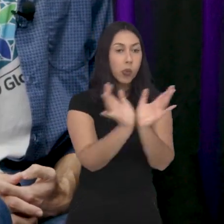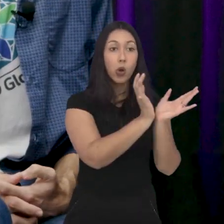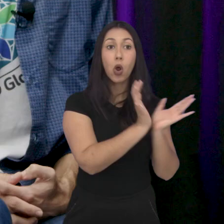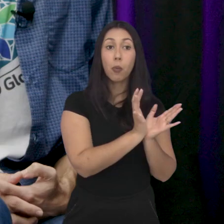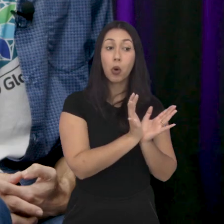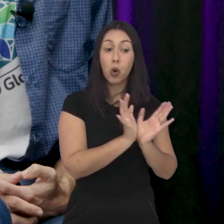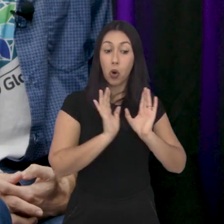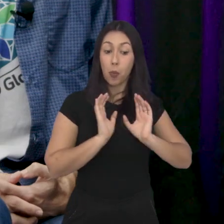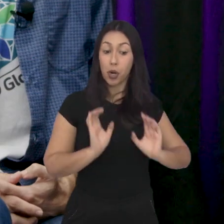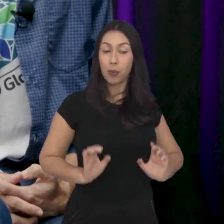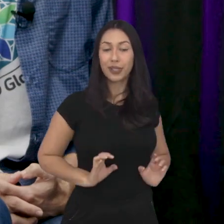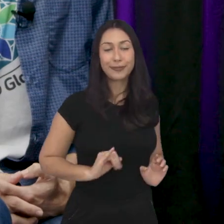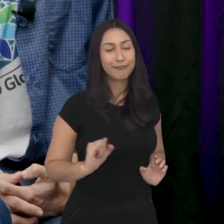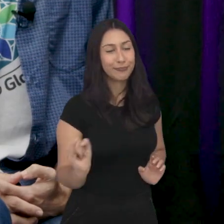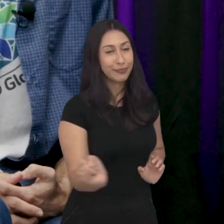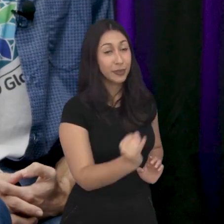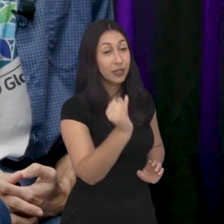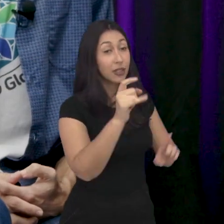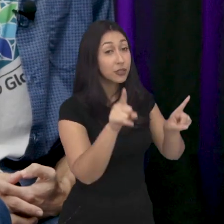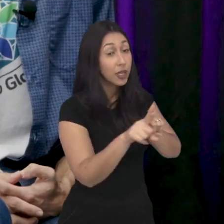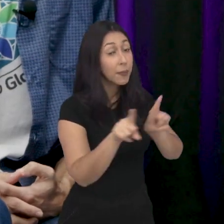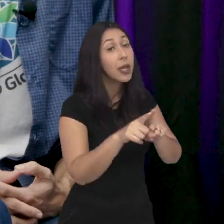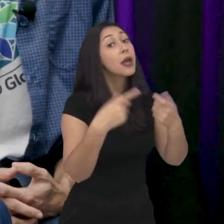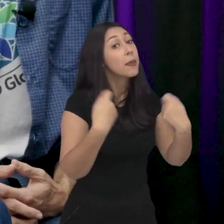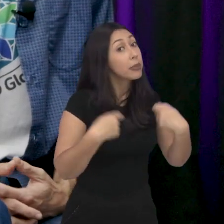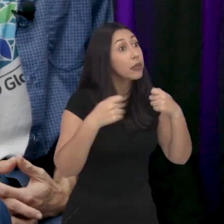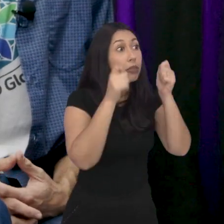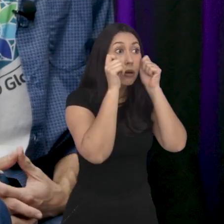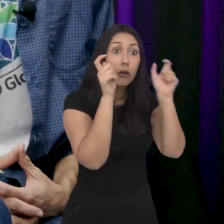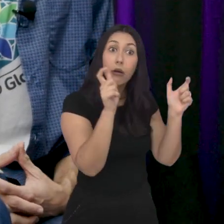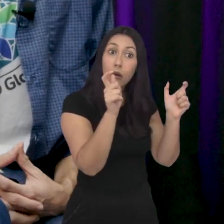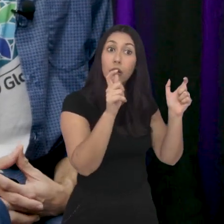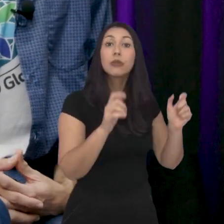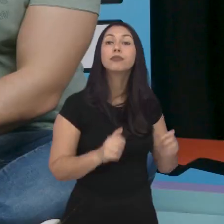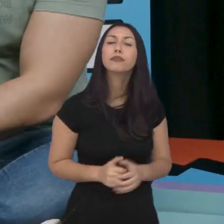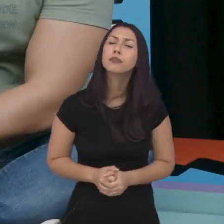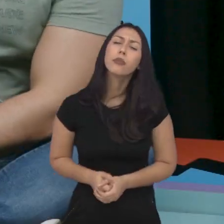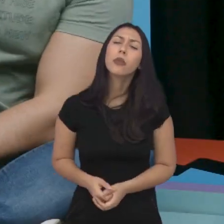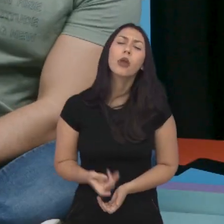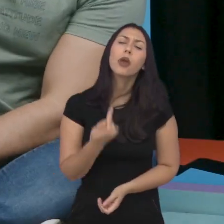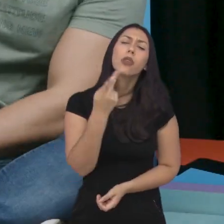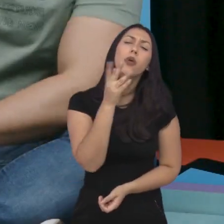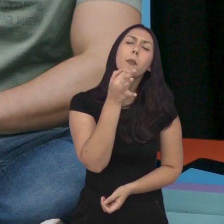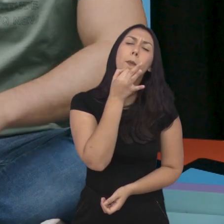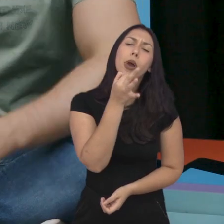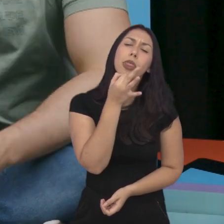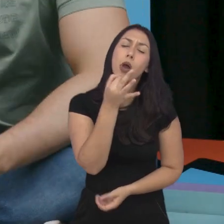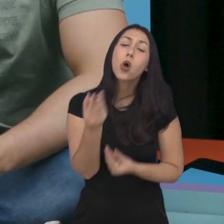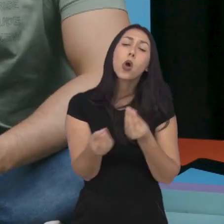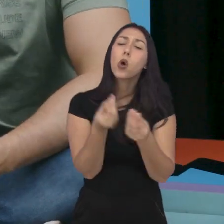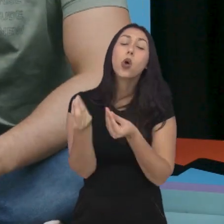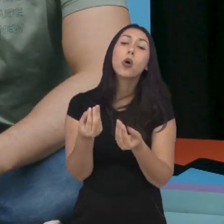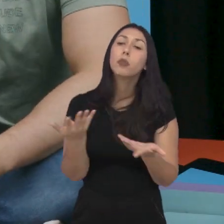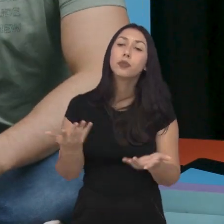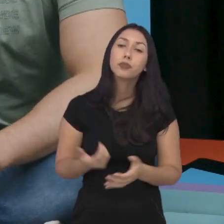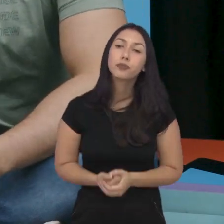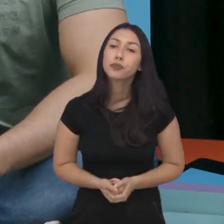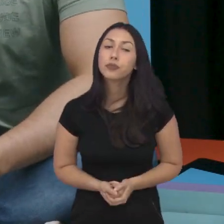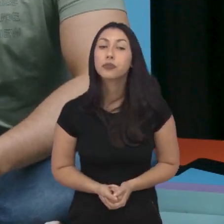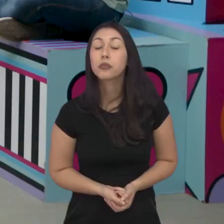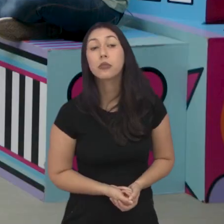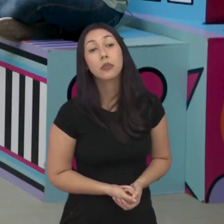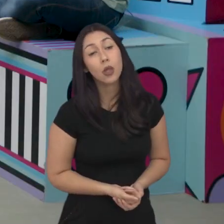coletivo, em pequena escala, ele é muito importante e a gente precisa sim acordar para isso. E você, Fabiana, como que você vê essa situação